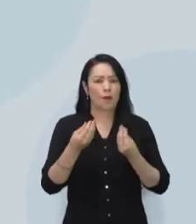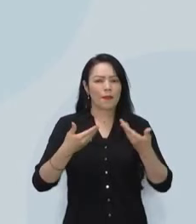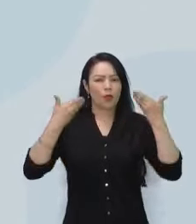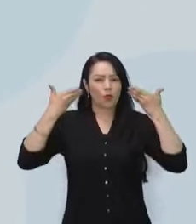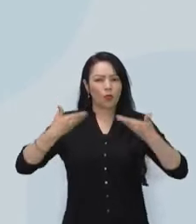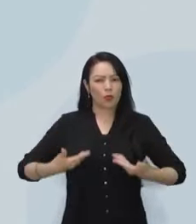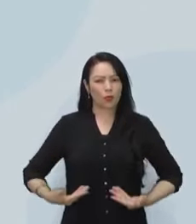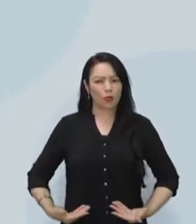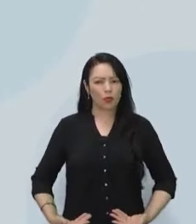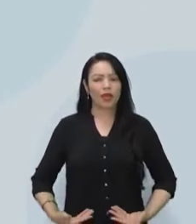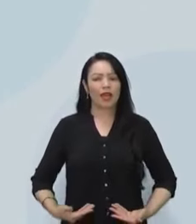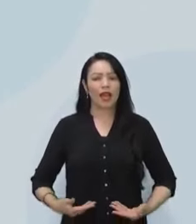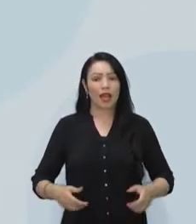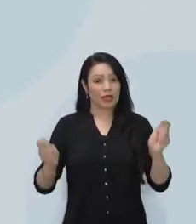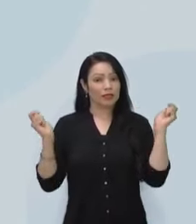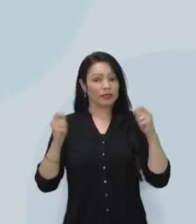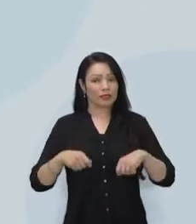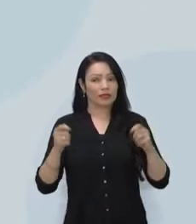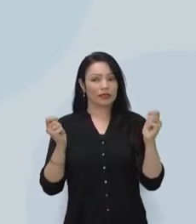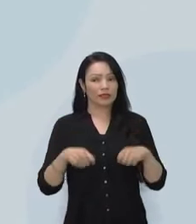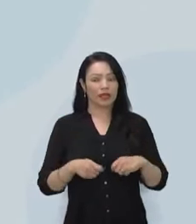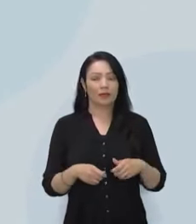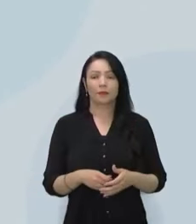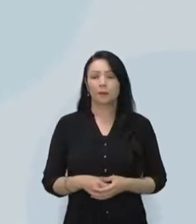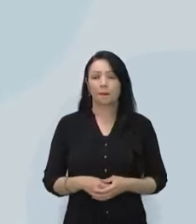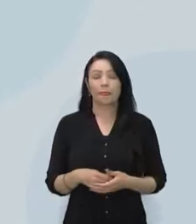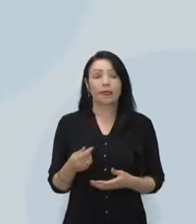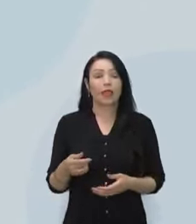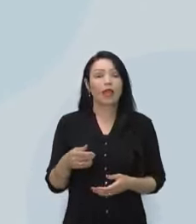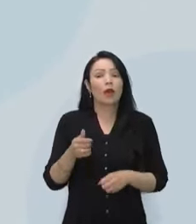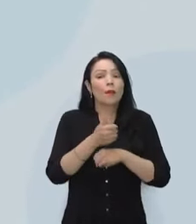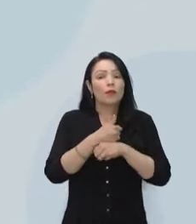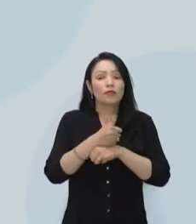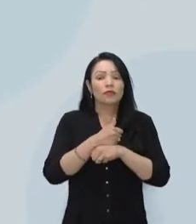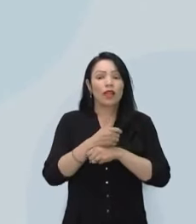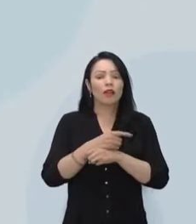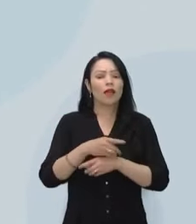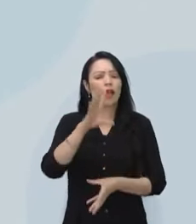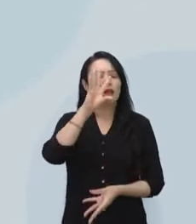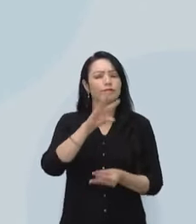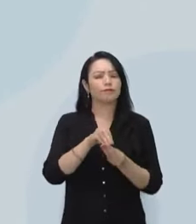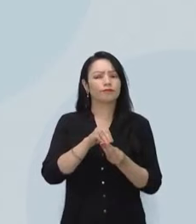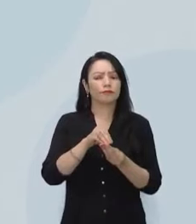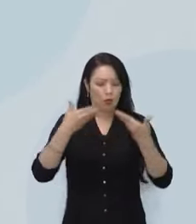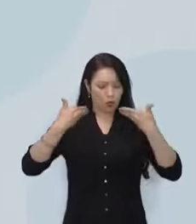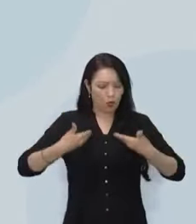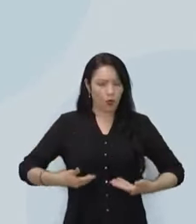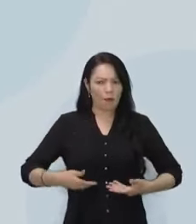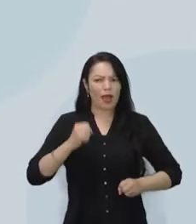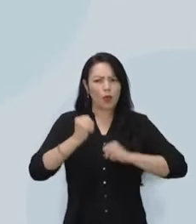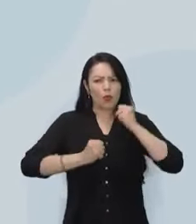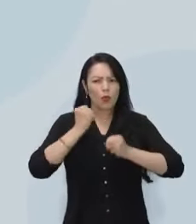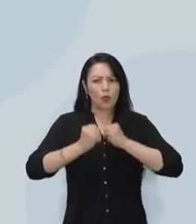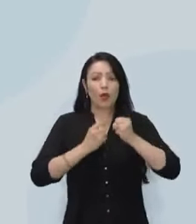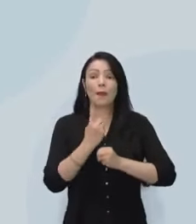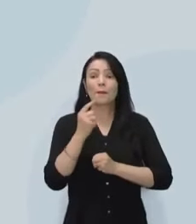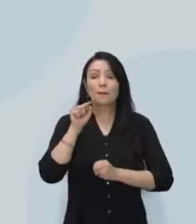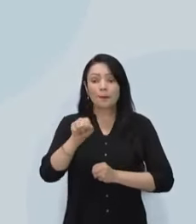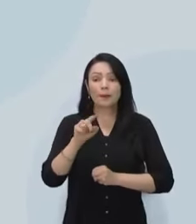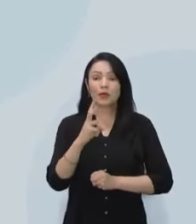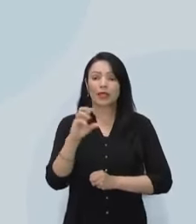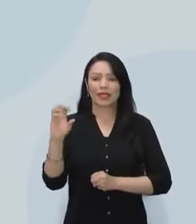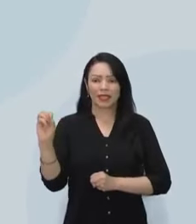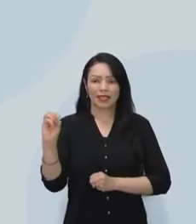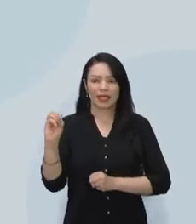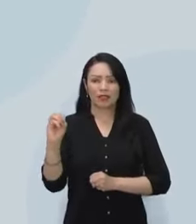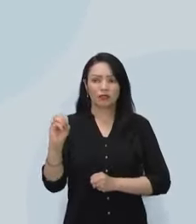aspectos físicos da nossa anatomia, os especialistas concluíram que o corpo humano não poderia correr os 1.500 metros abaixo